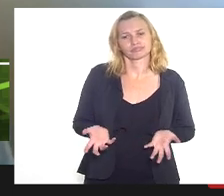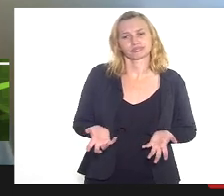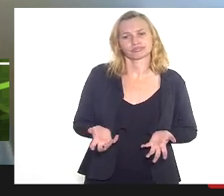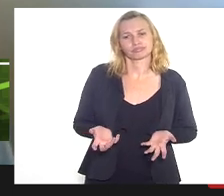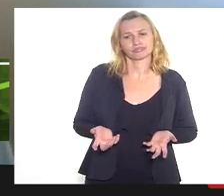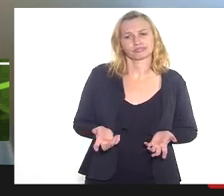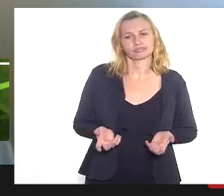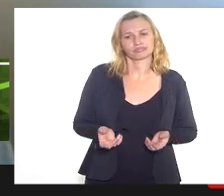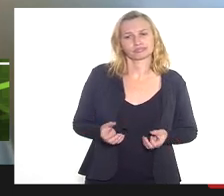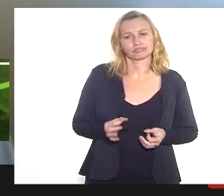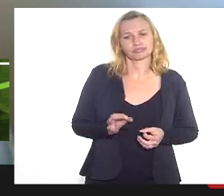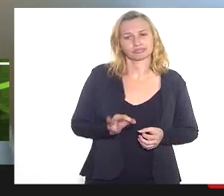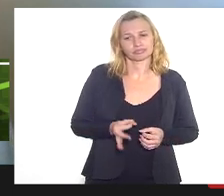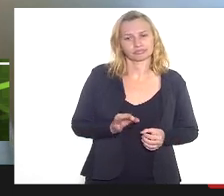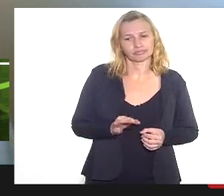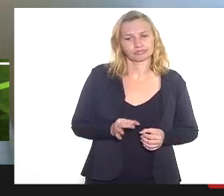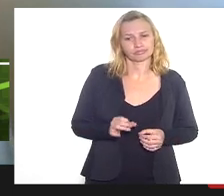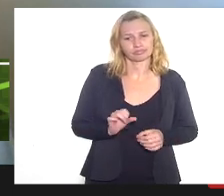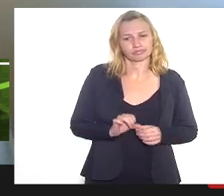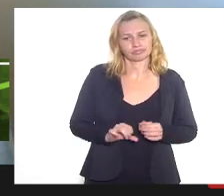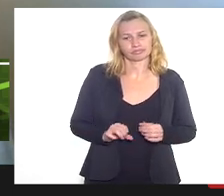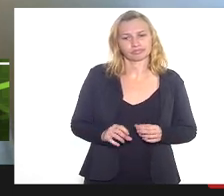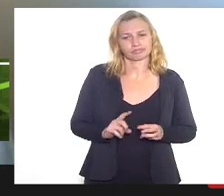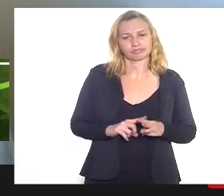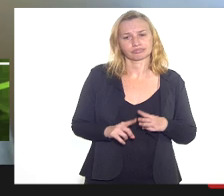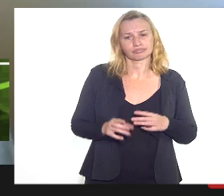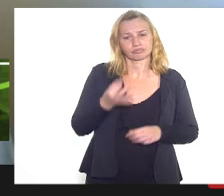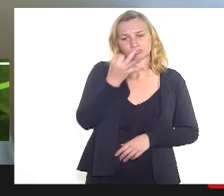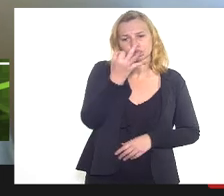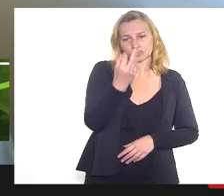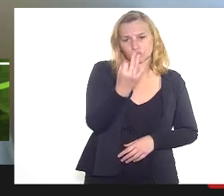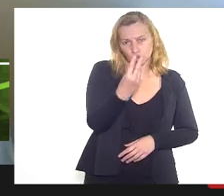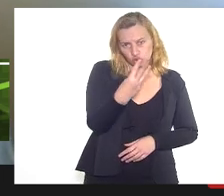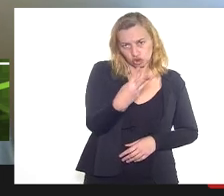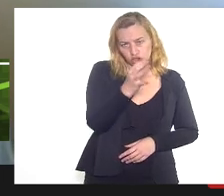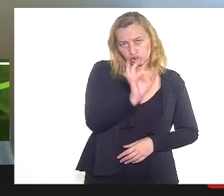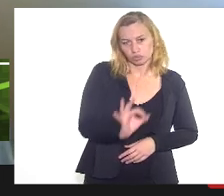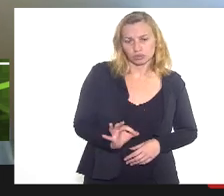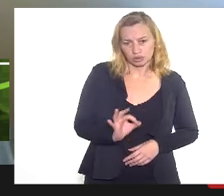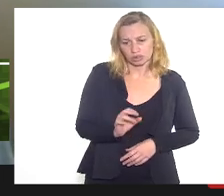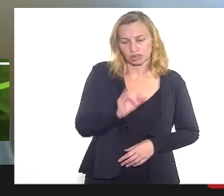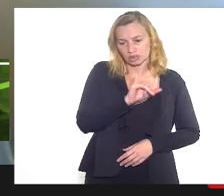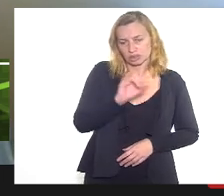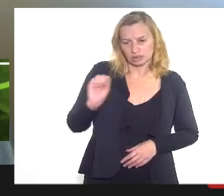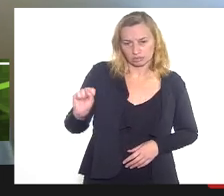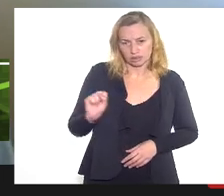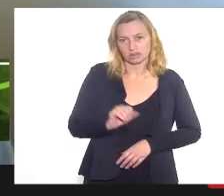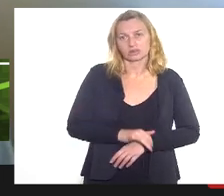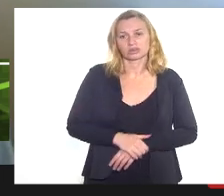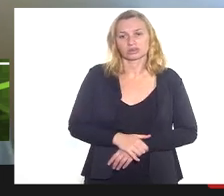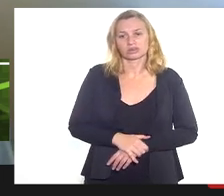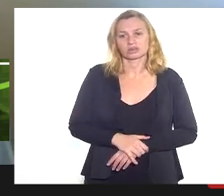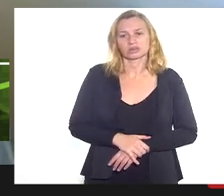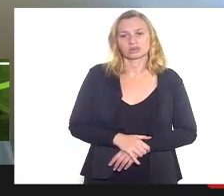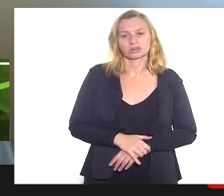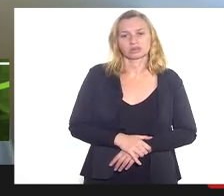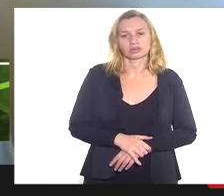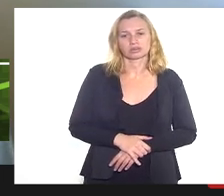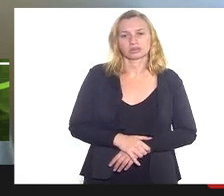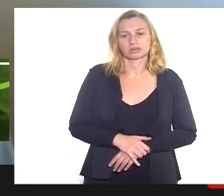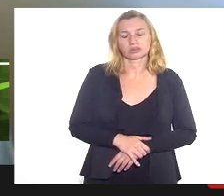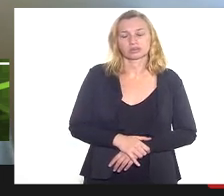incidir plenamente os 3% da alíquota do ICMS, visto